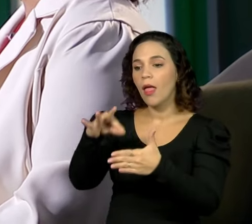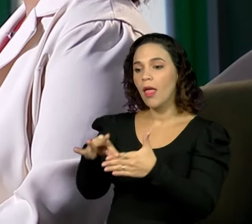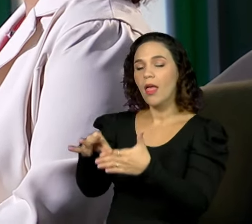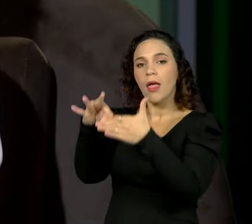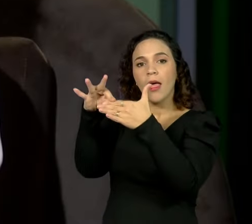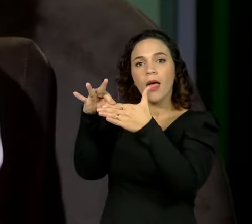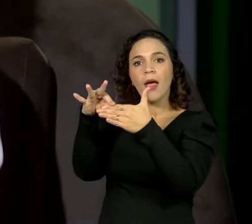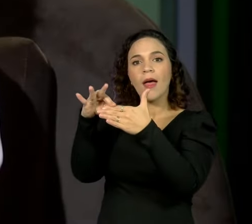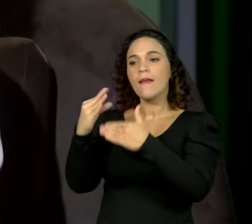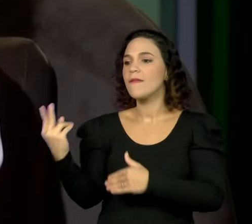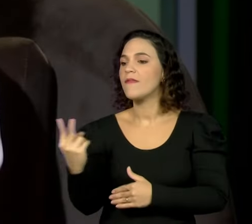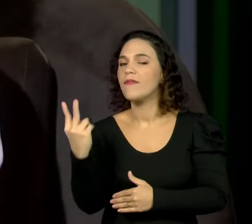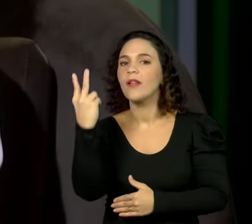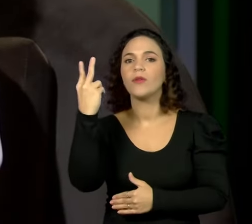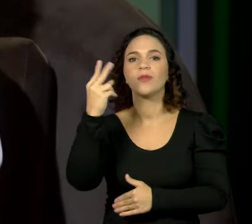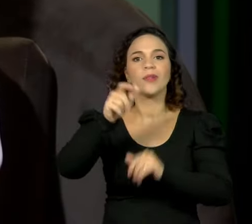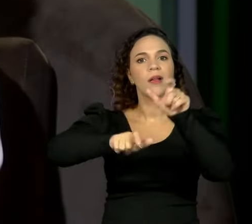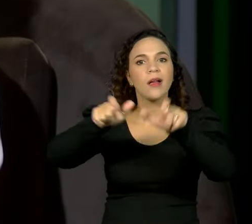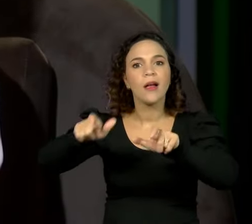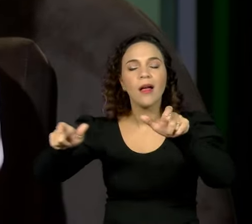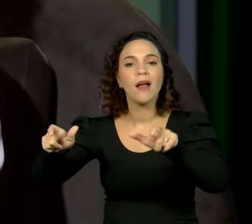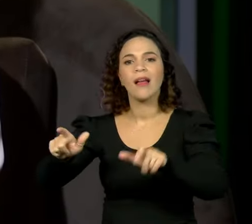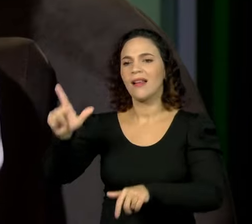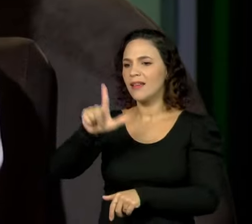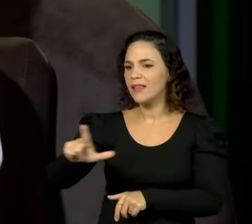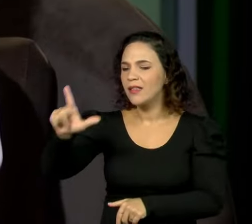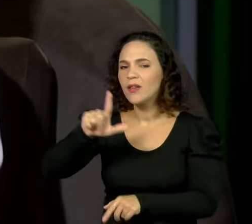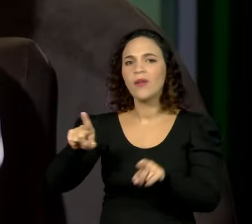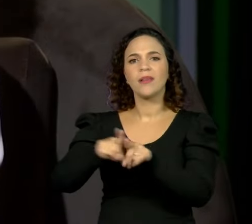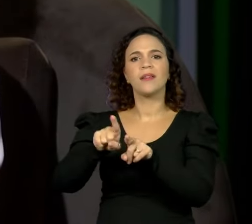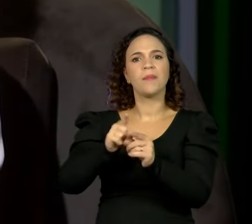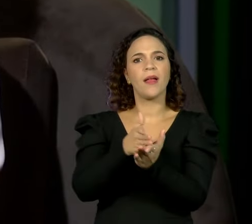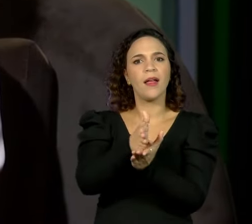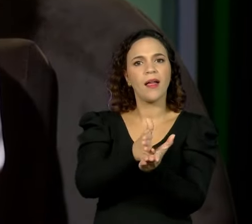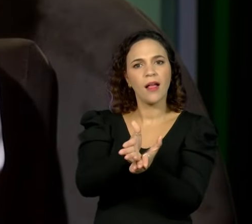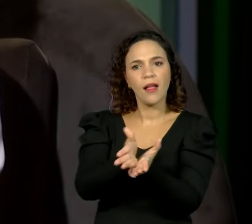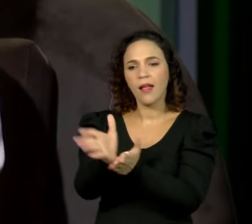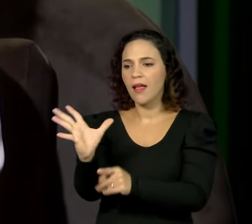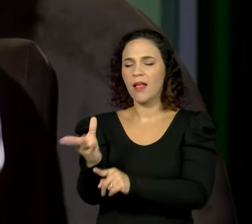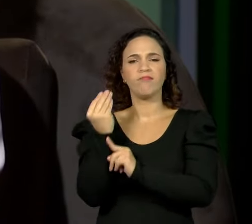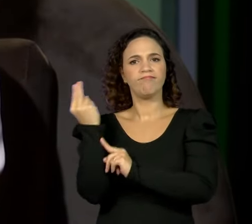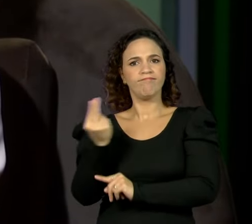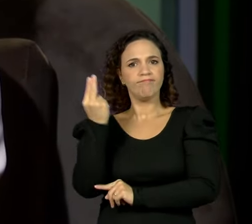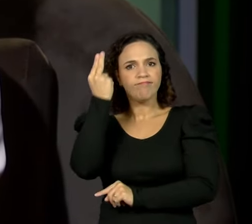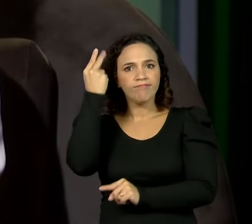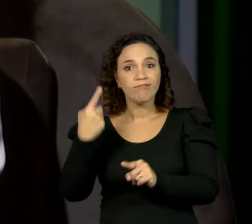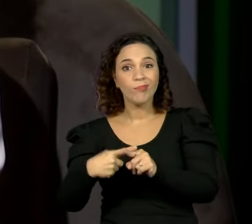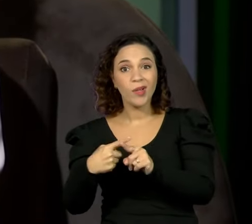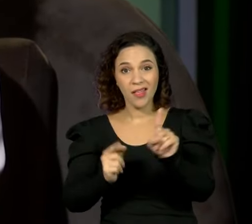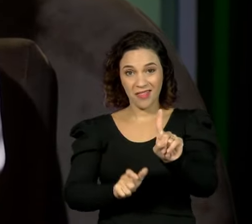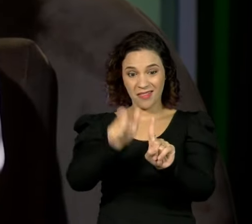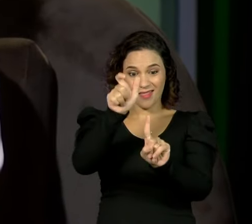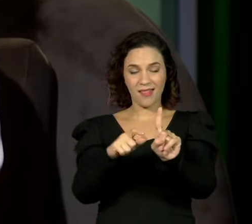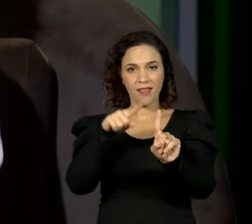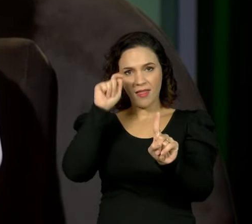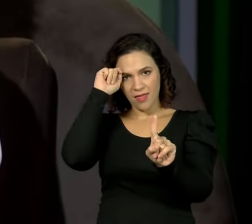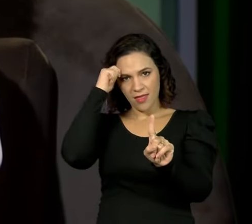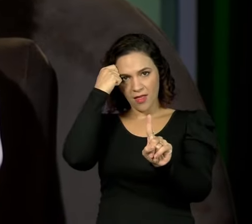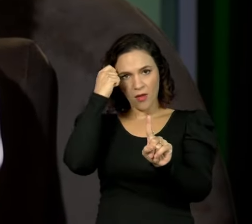e valorizar esses nomes nem da literatura nem de outros tipos de arte, porque a partir do momento em que o negro não é